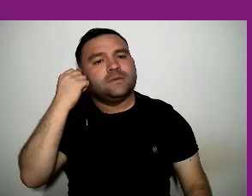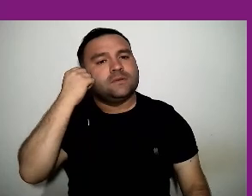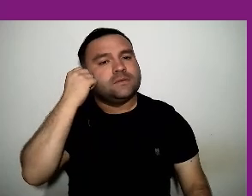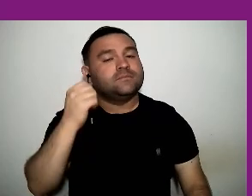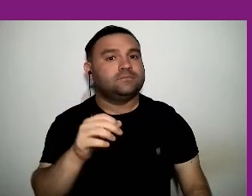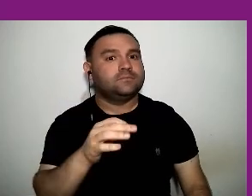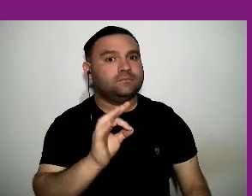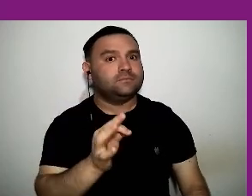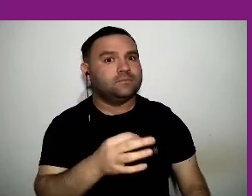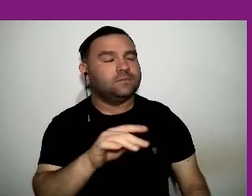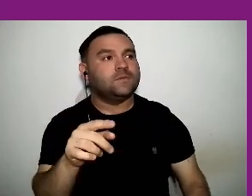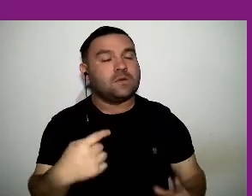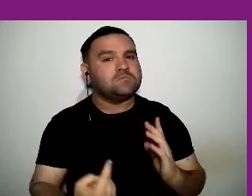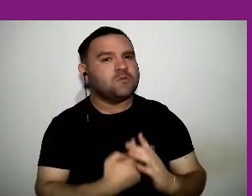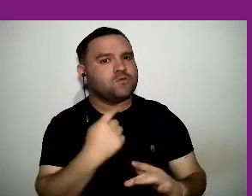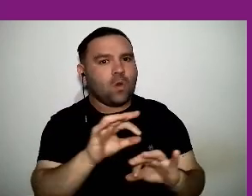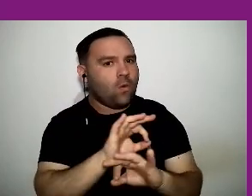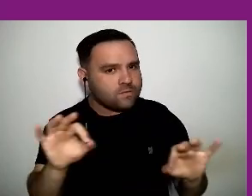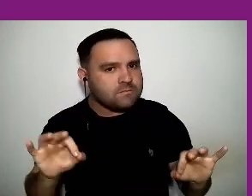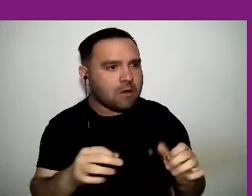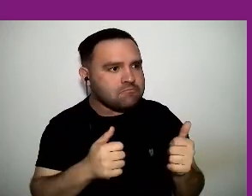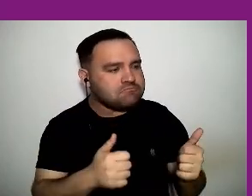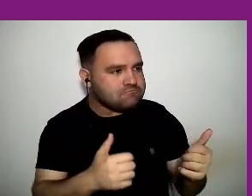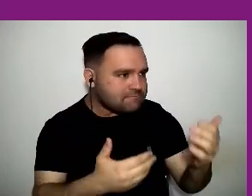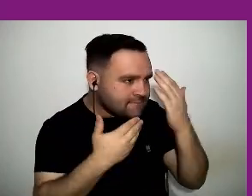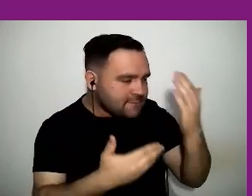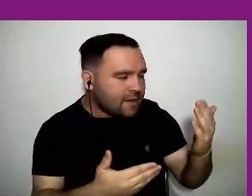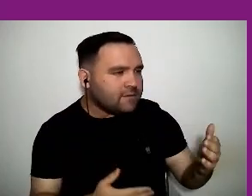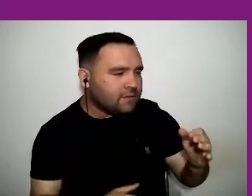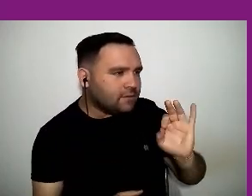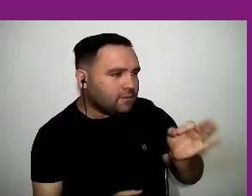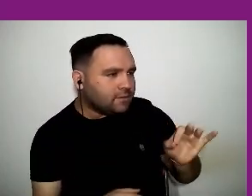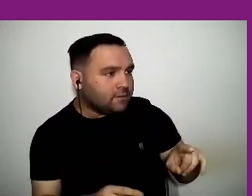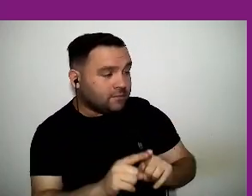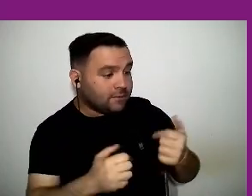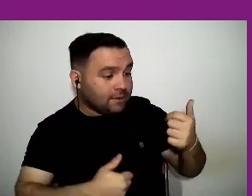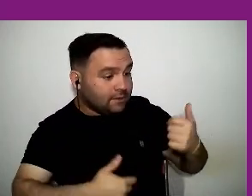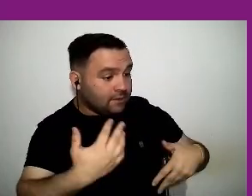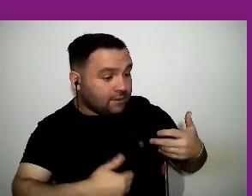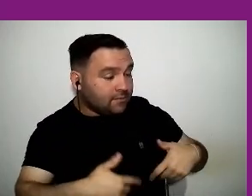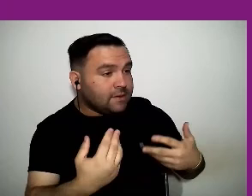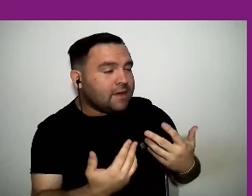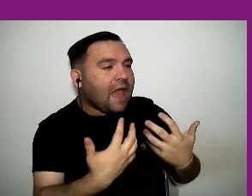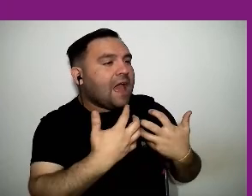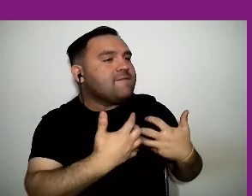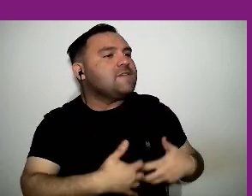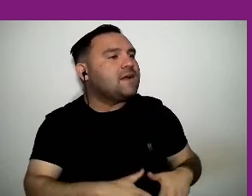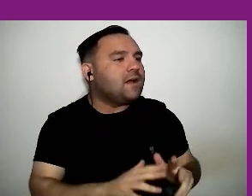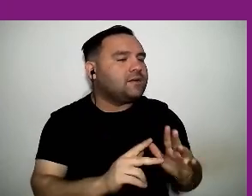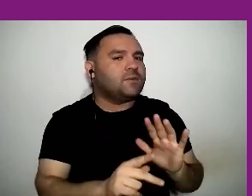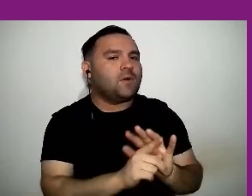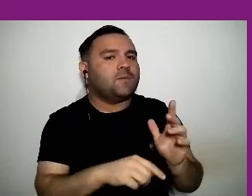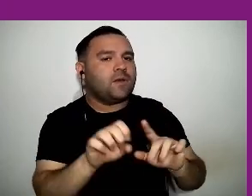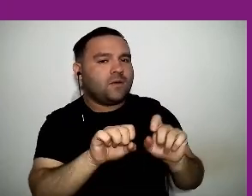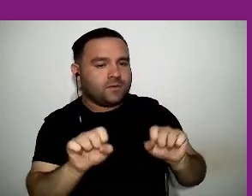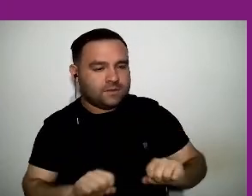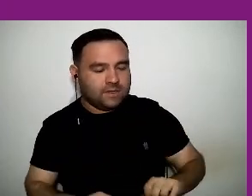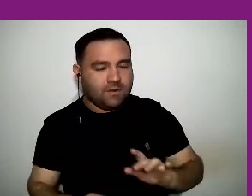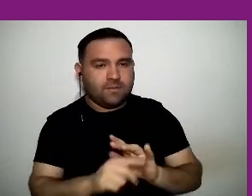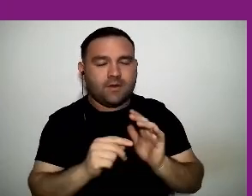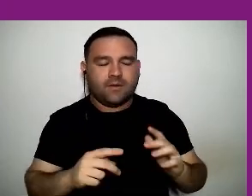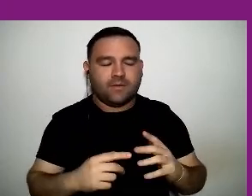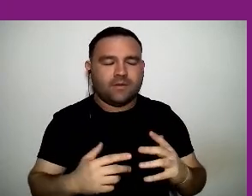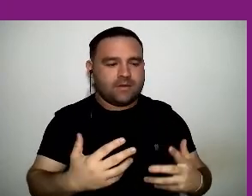Sem dúvida, é uma ótima pergunta e fala sobre a eficácia desses sistemas de